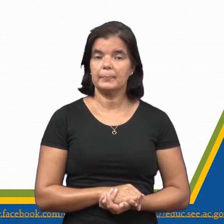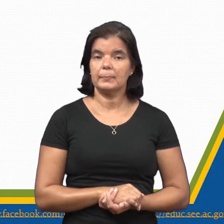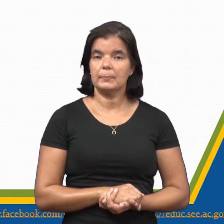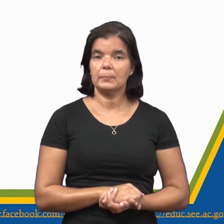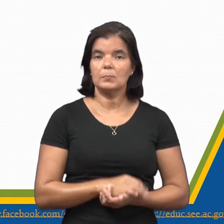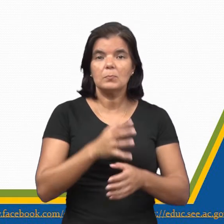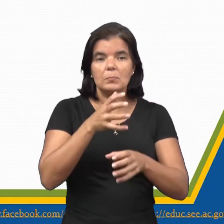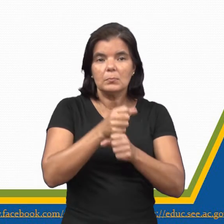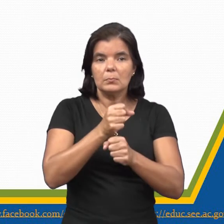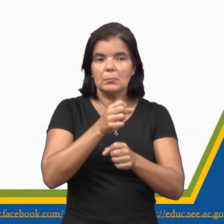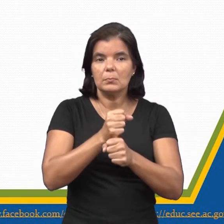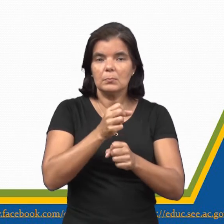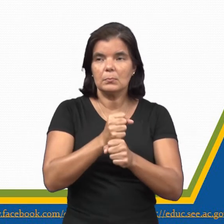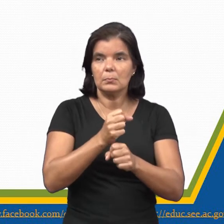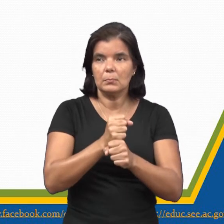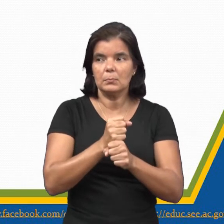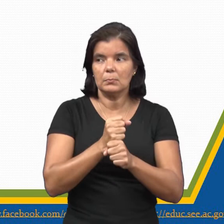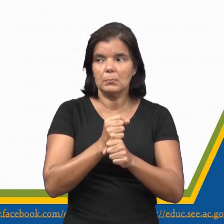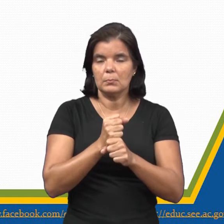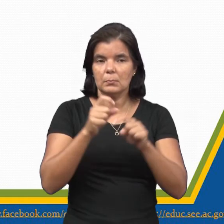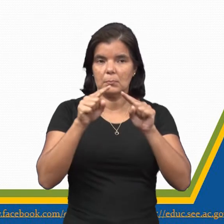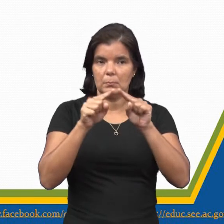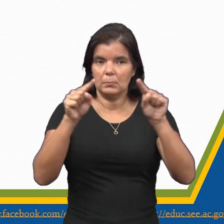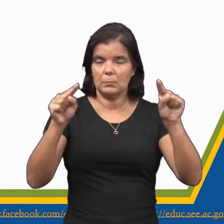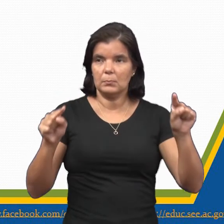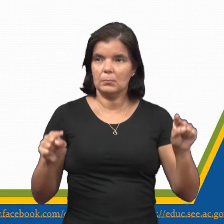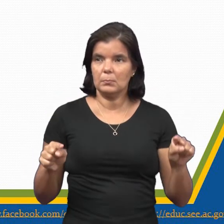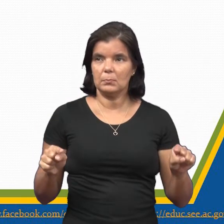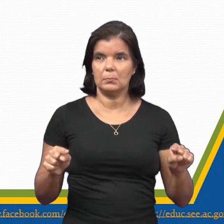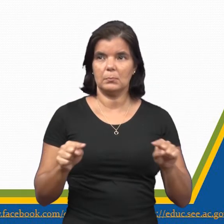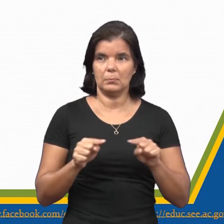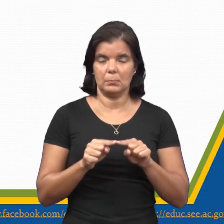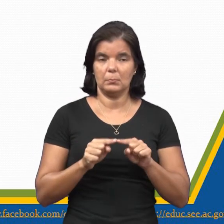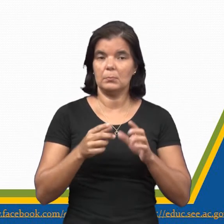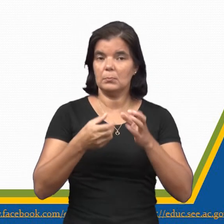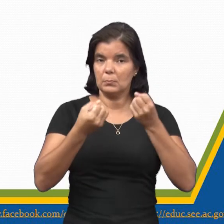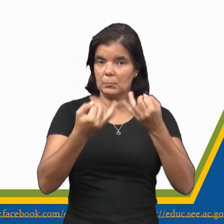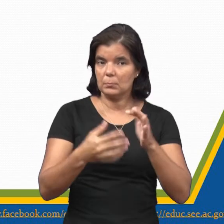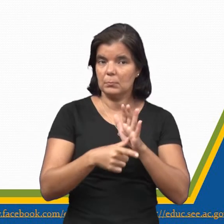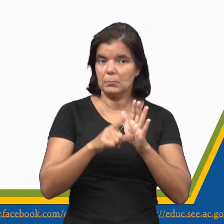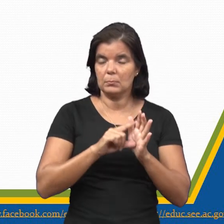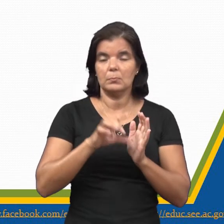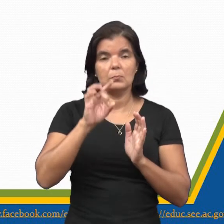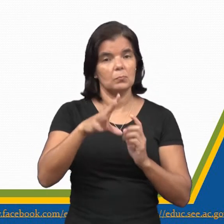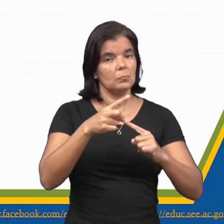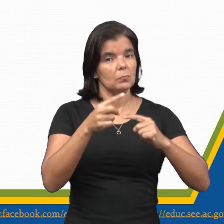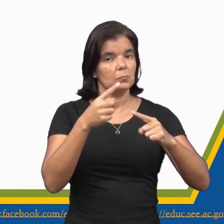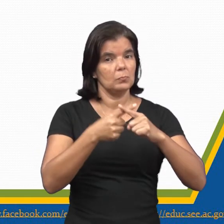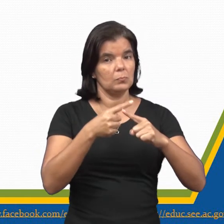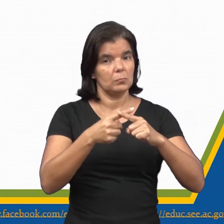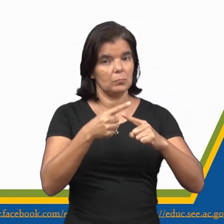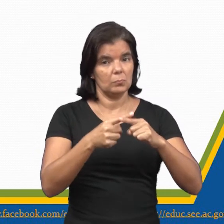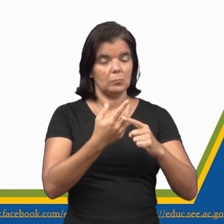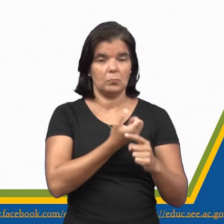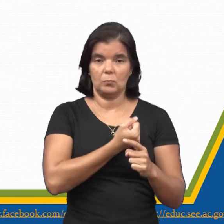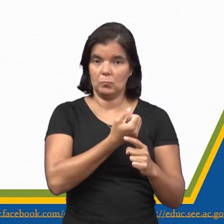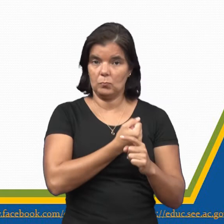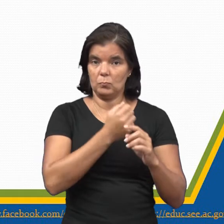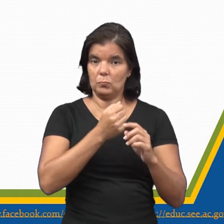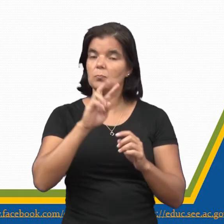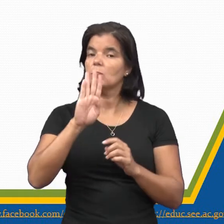então para calcular a área da superfície de um retângulo, como eu falei anteriormente, basta multiplicar o valor da base pela sua